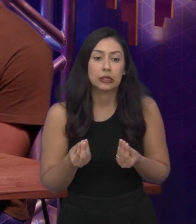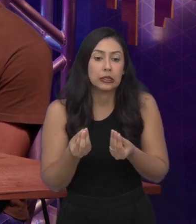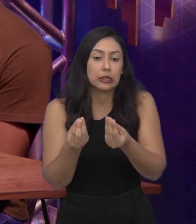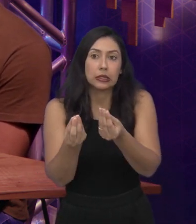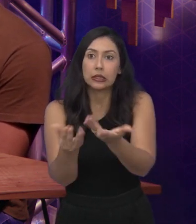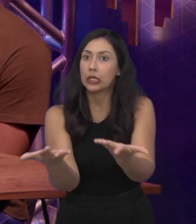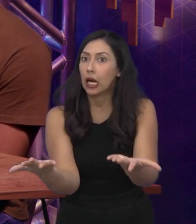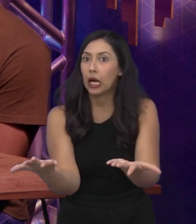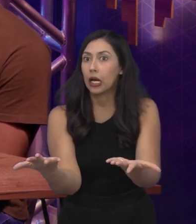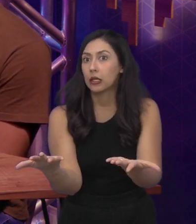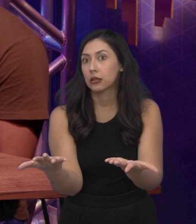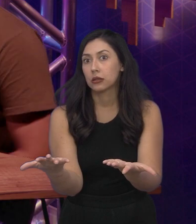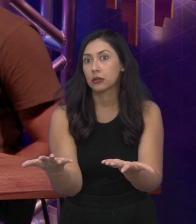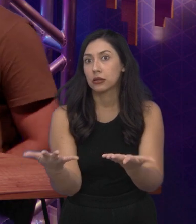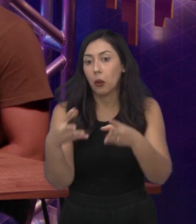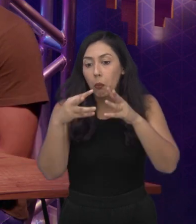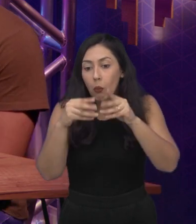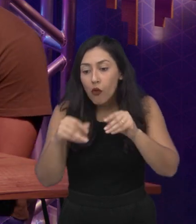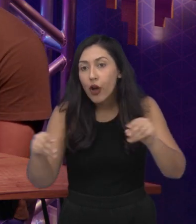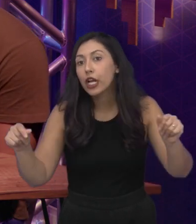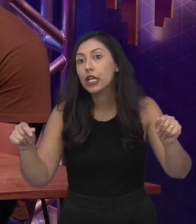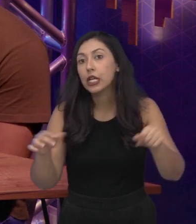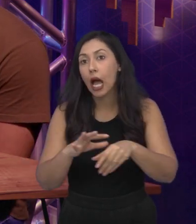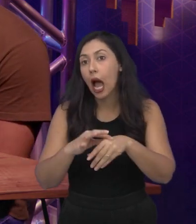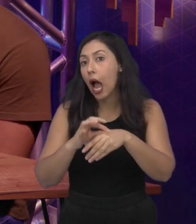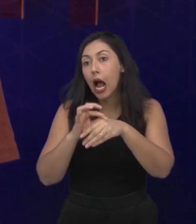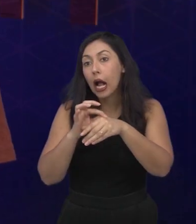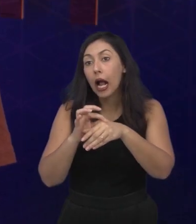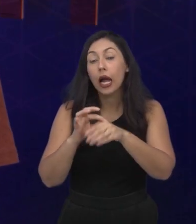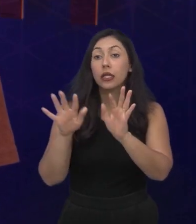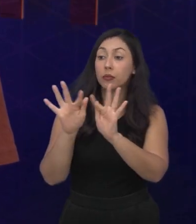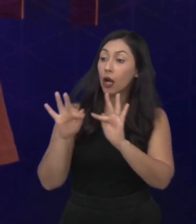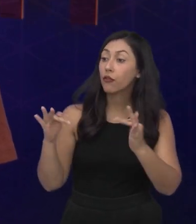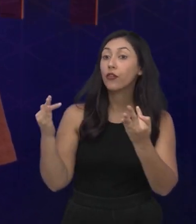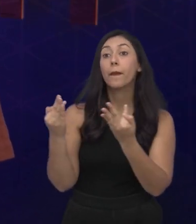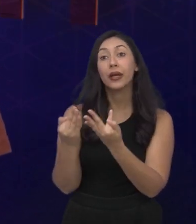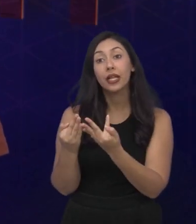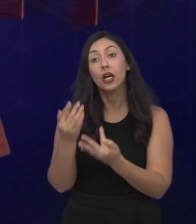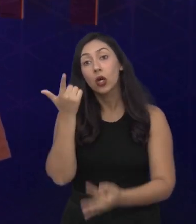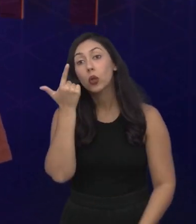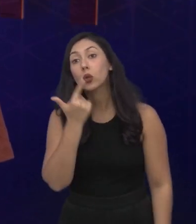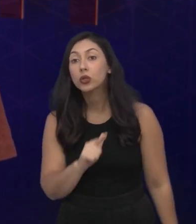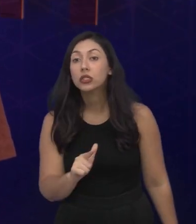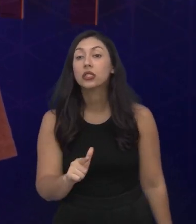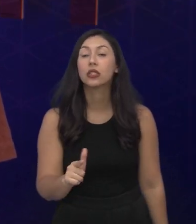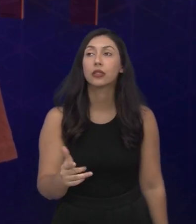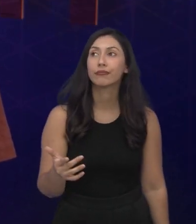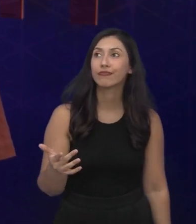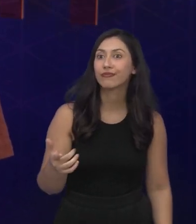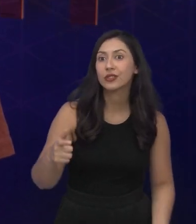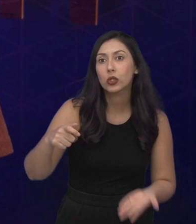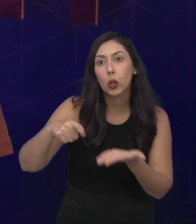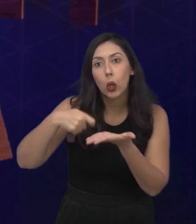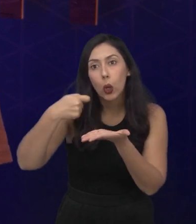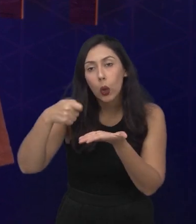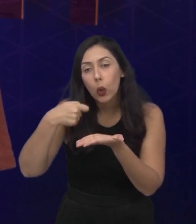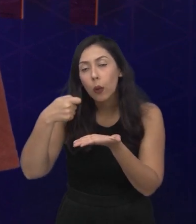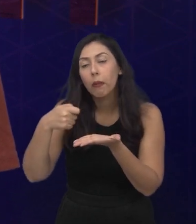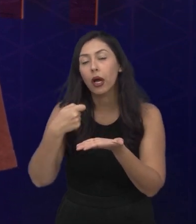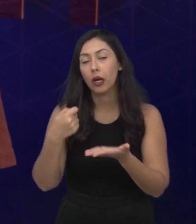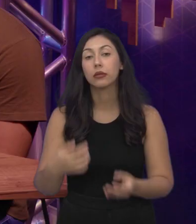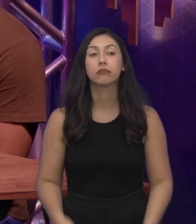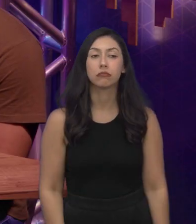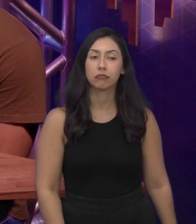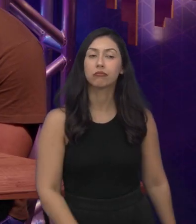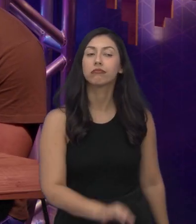dar a farinha, a carne, alguma coisa para a família ter mais ter mais alimento